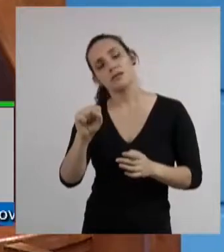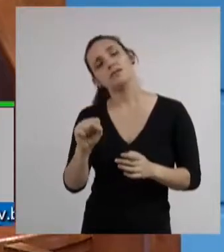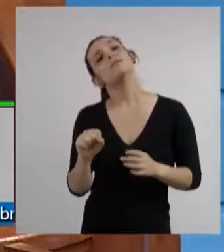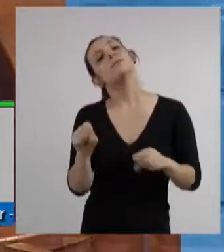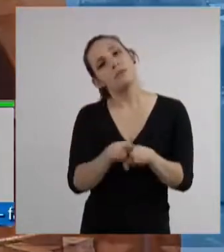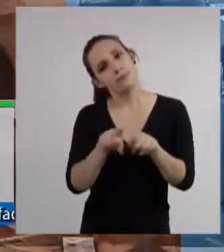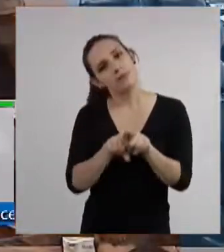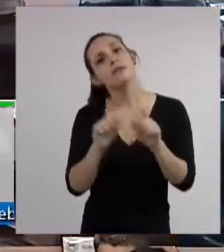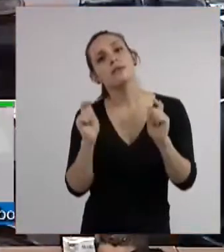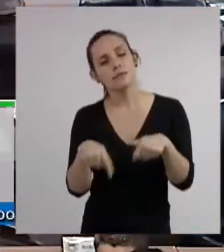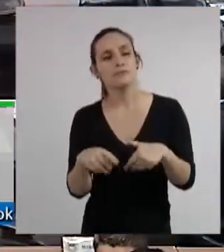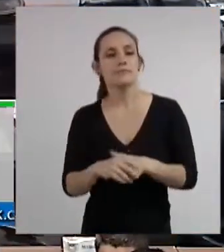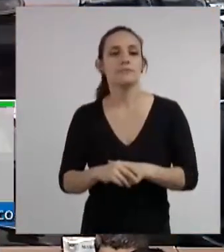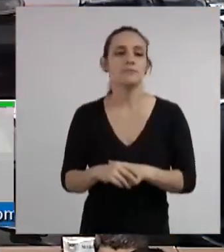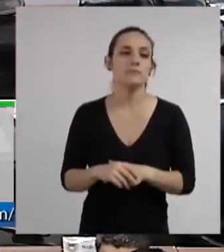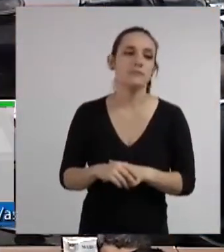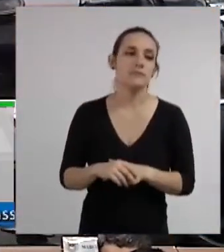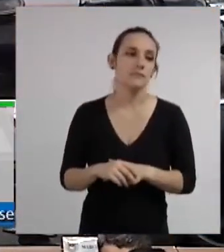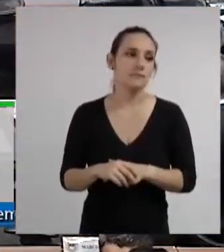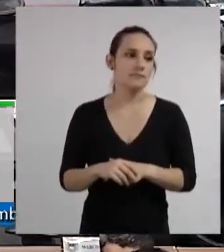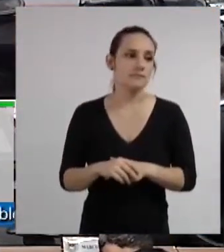obrigado.